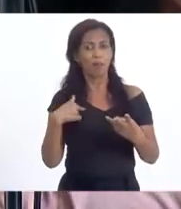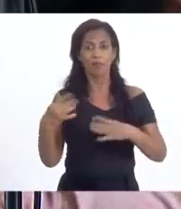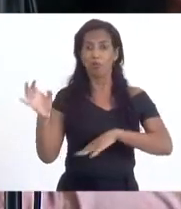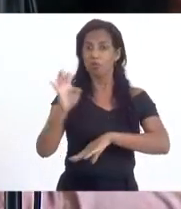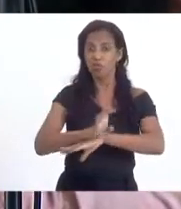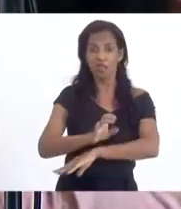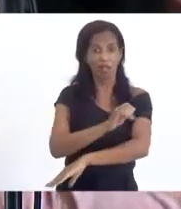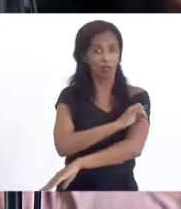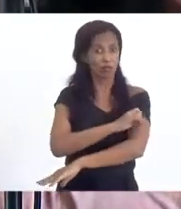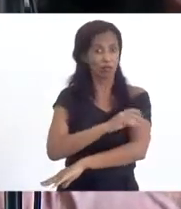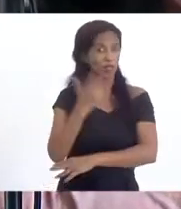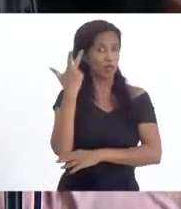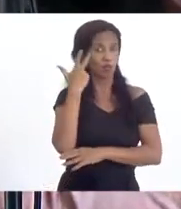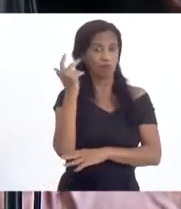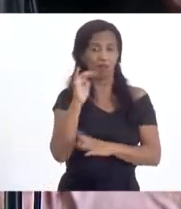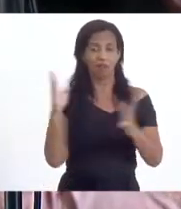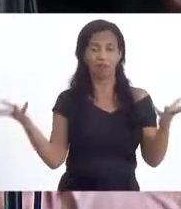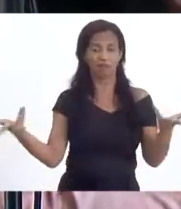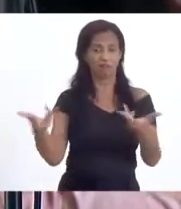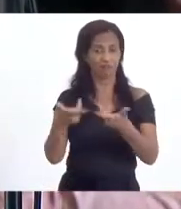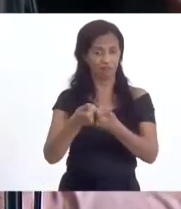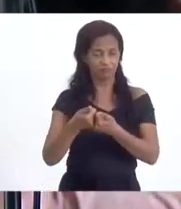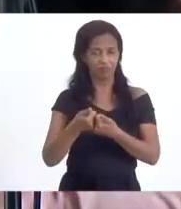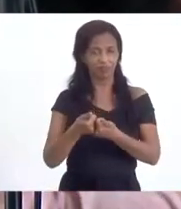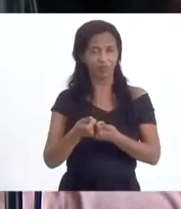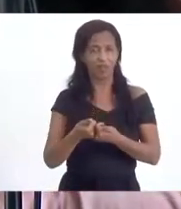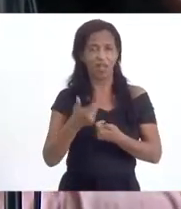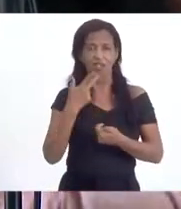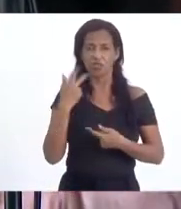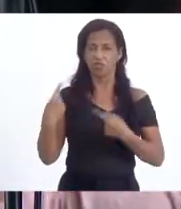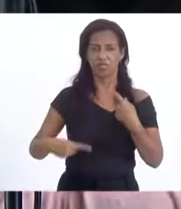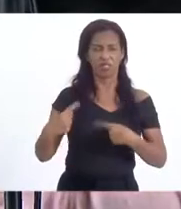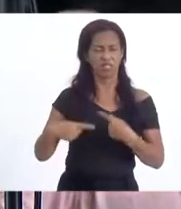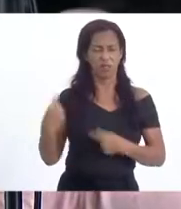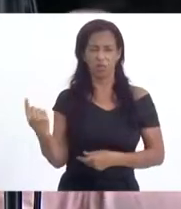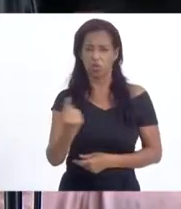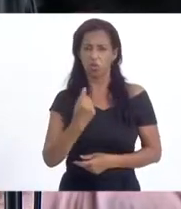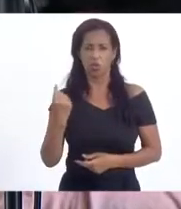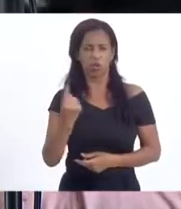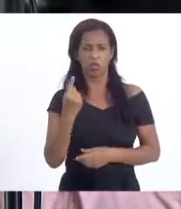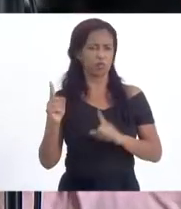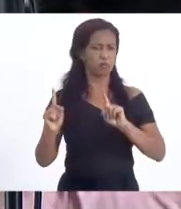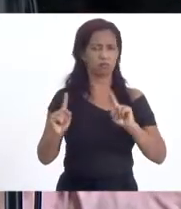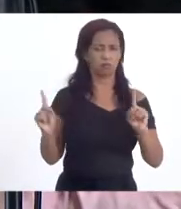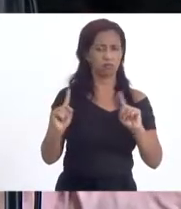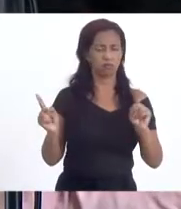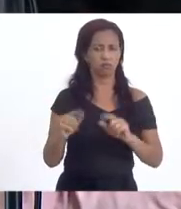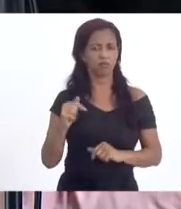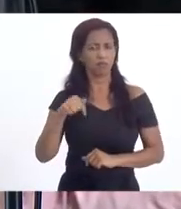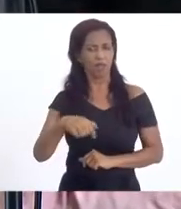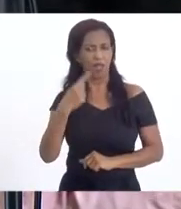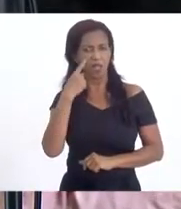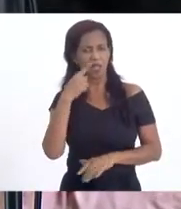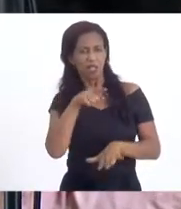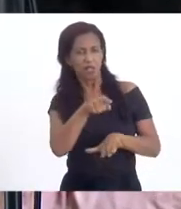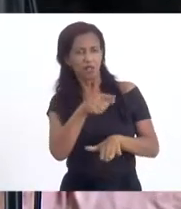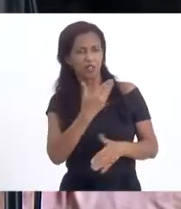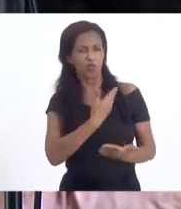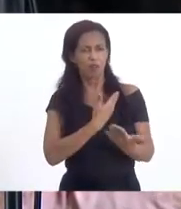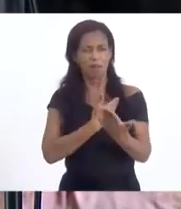Rio, que é uma riqueza nacional. Dizer também que a gente não faz esse debate sozinho e desqualificado. Aqui eu vejo meu